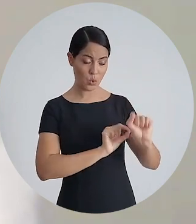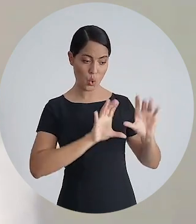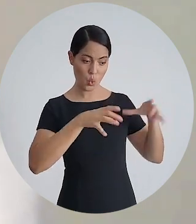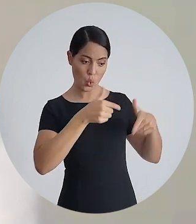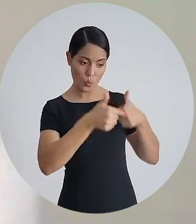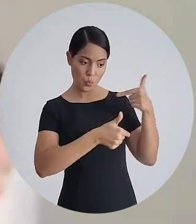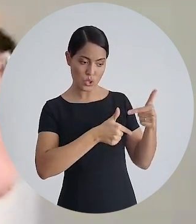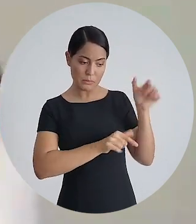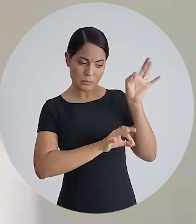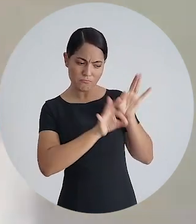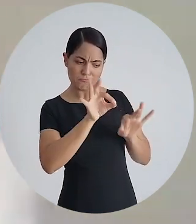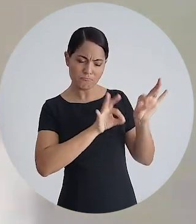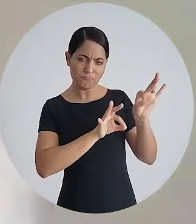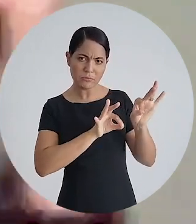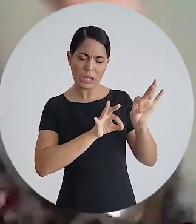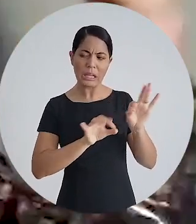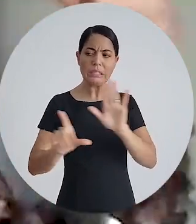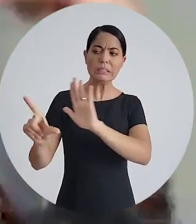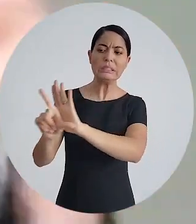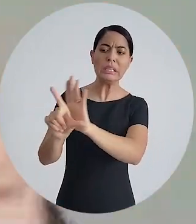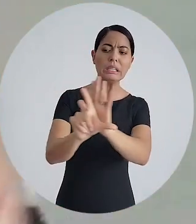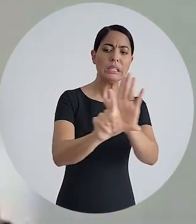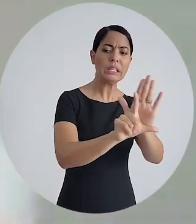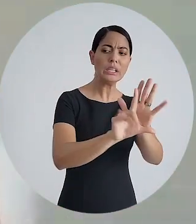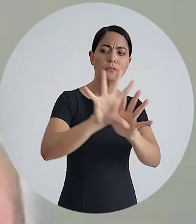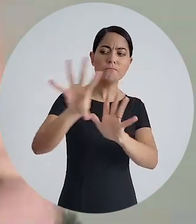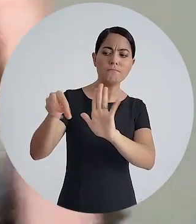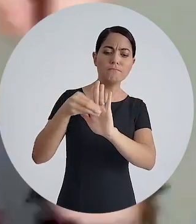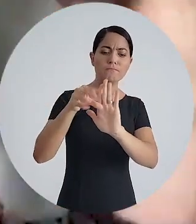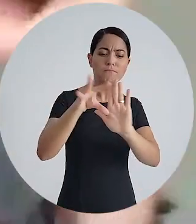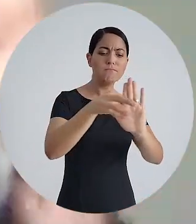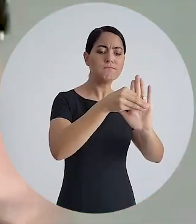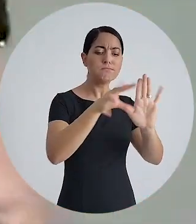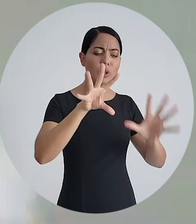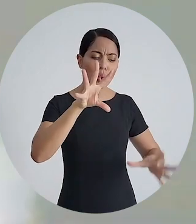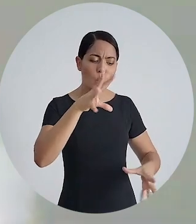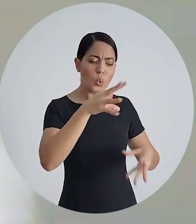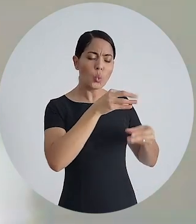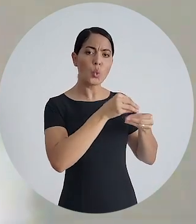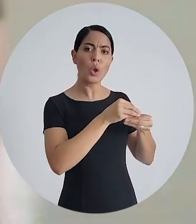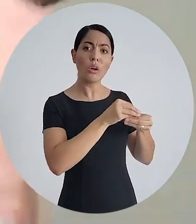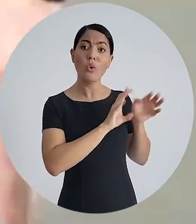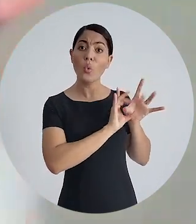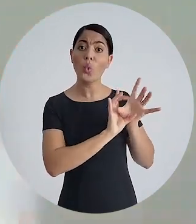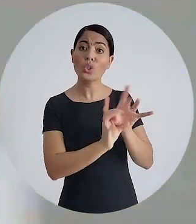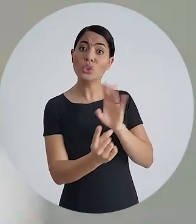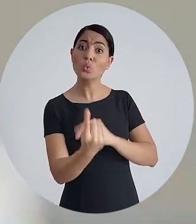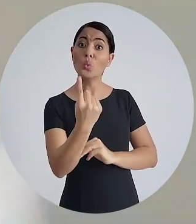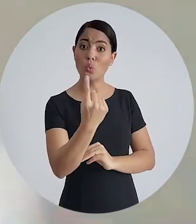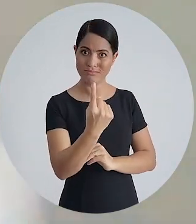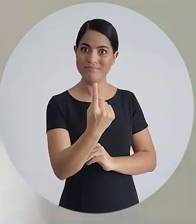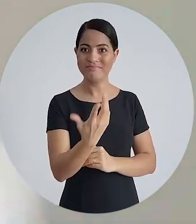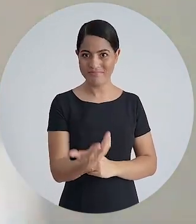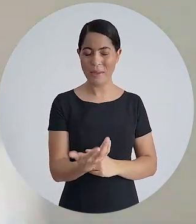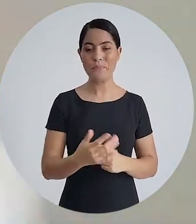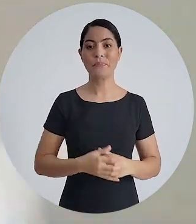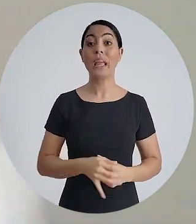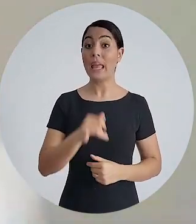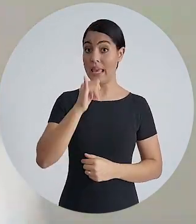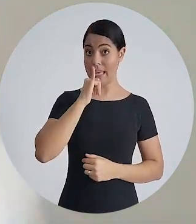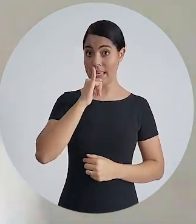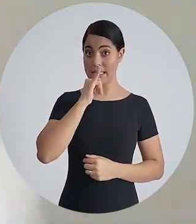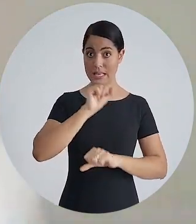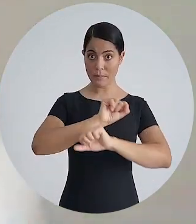exatamente sistematizar essas legislações esparsas num contexto só.